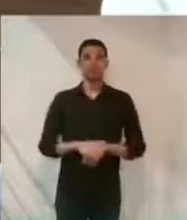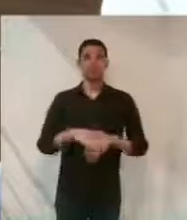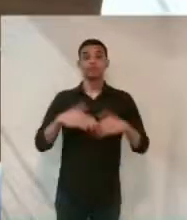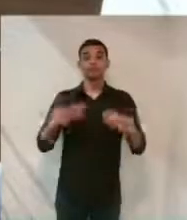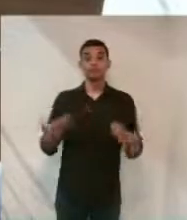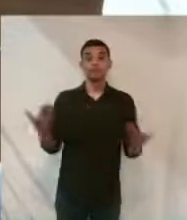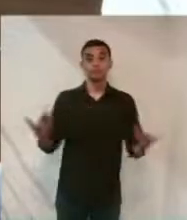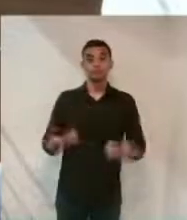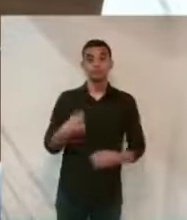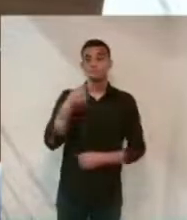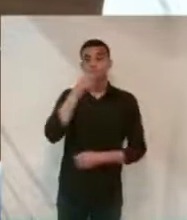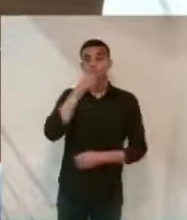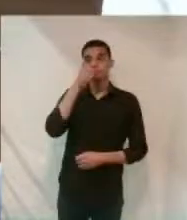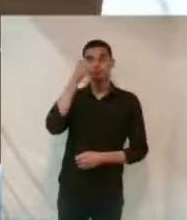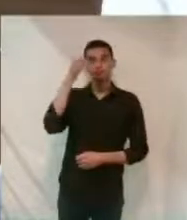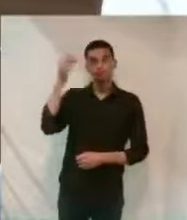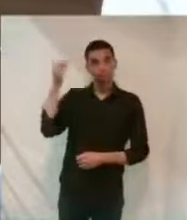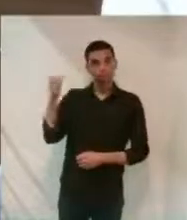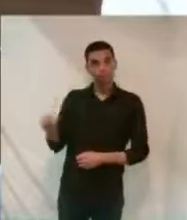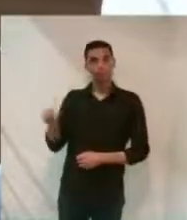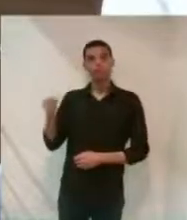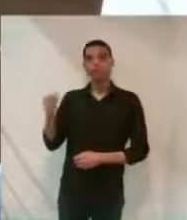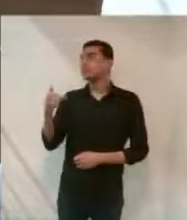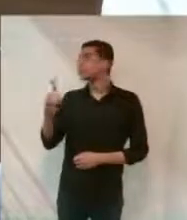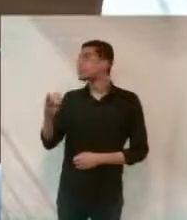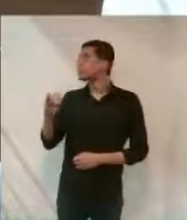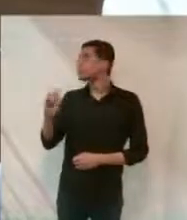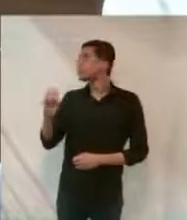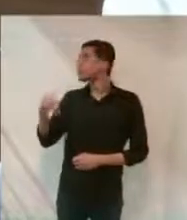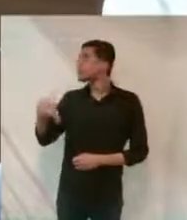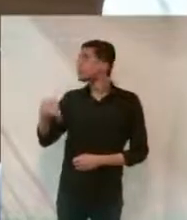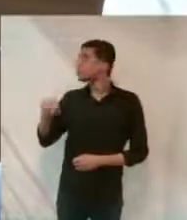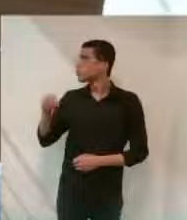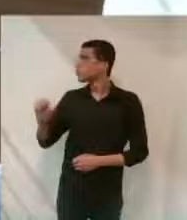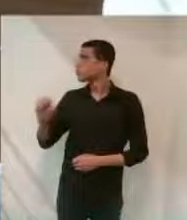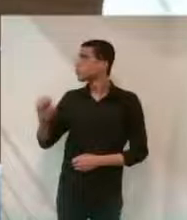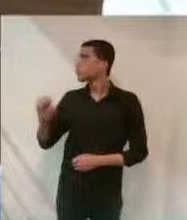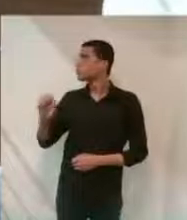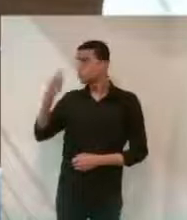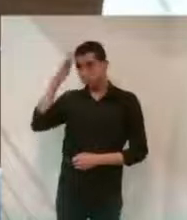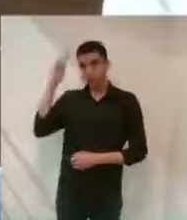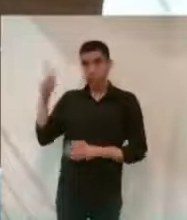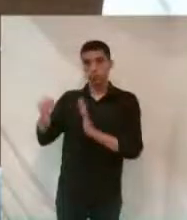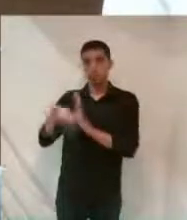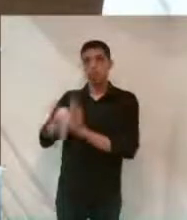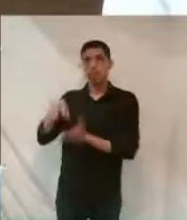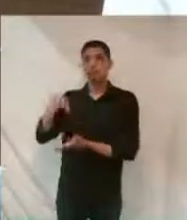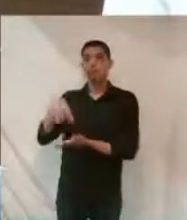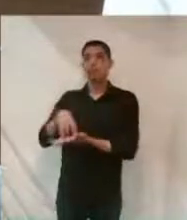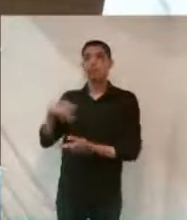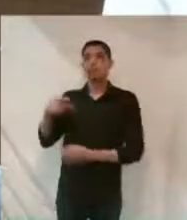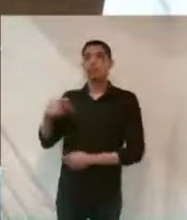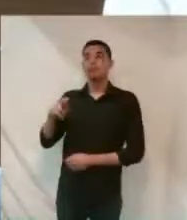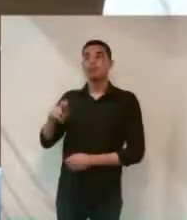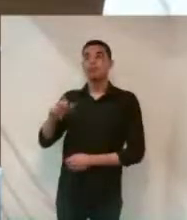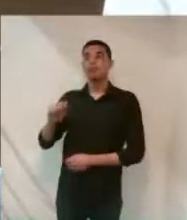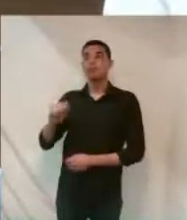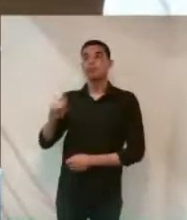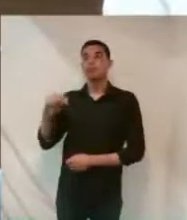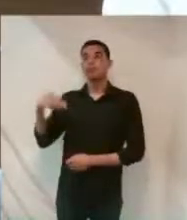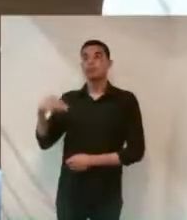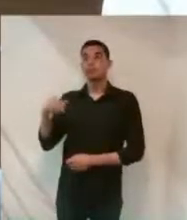passo a palavra para Dione Manetti, da Pragma, que é CEO da Pragma